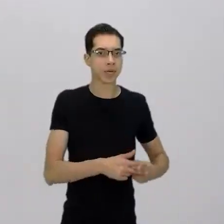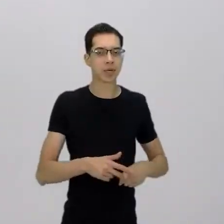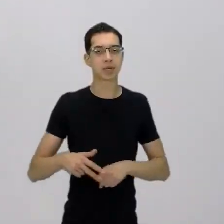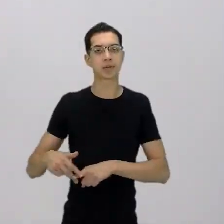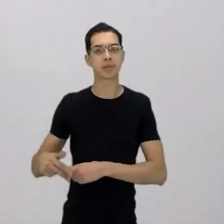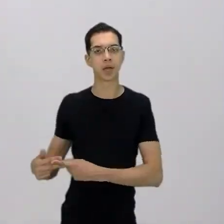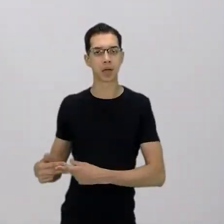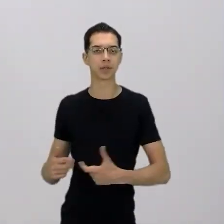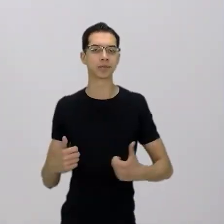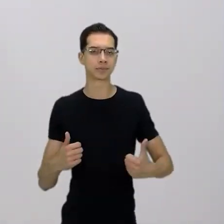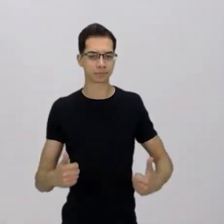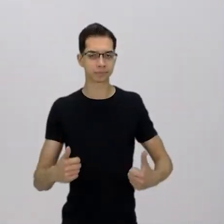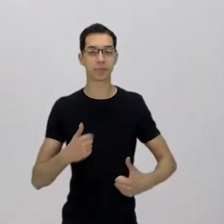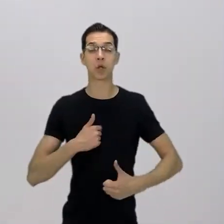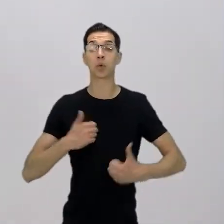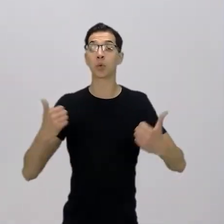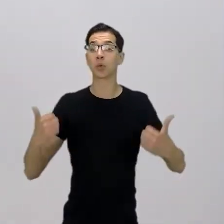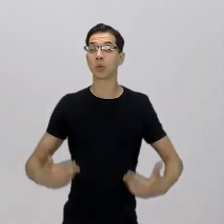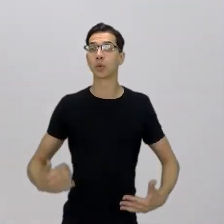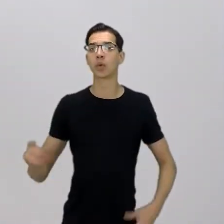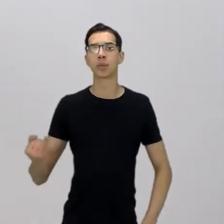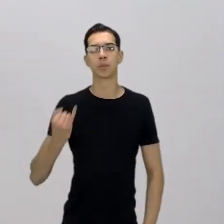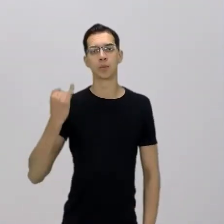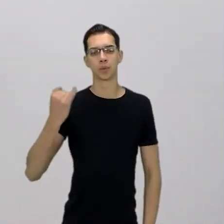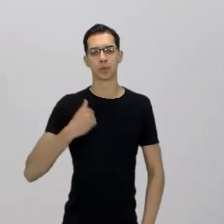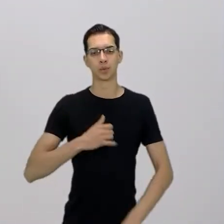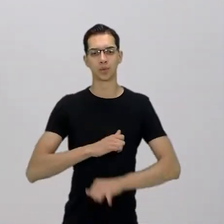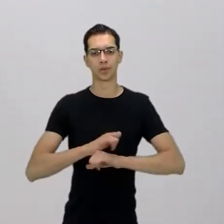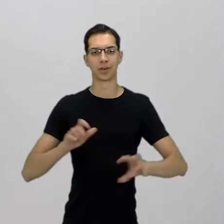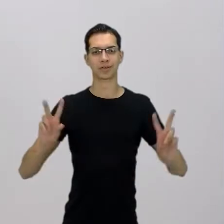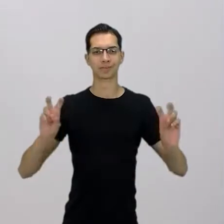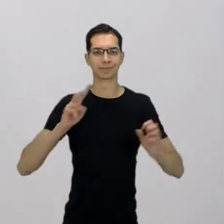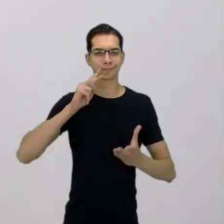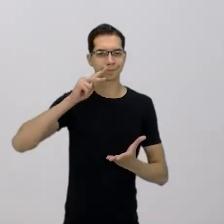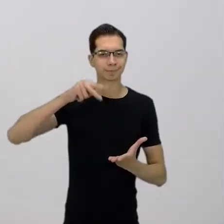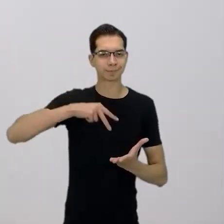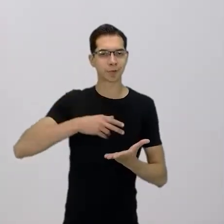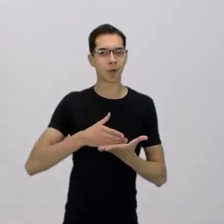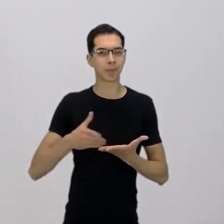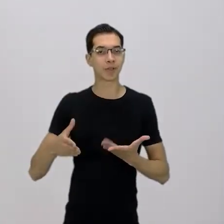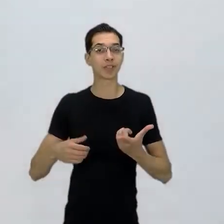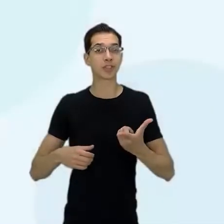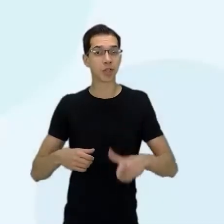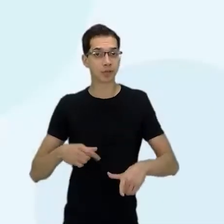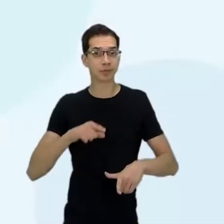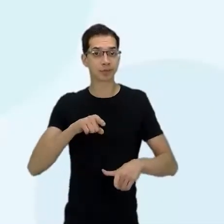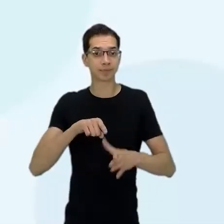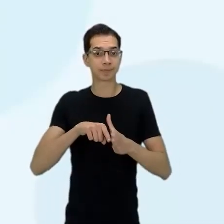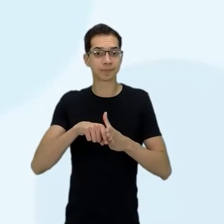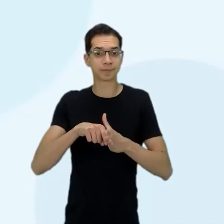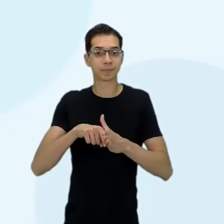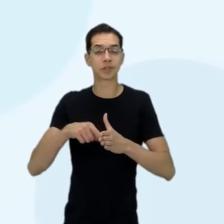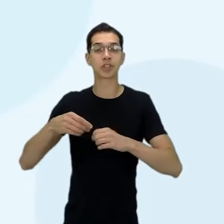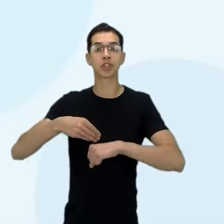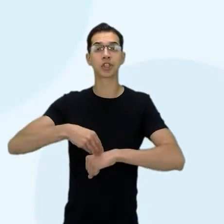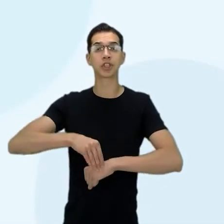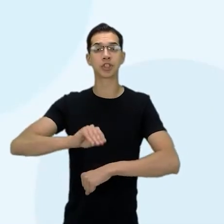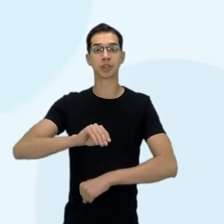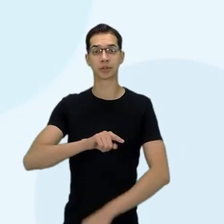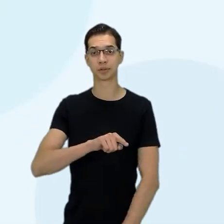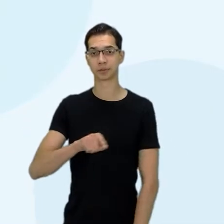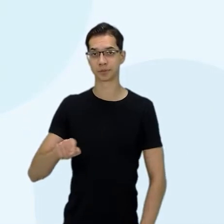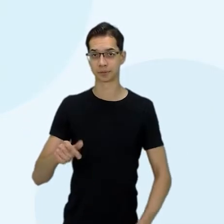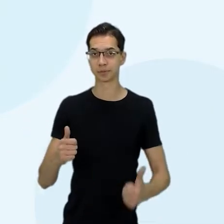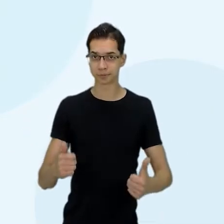ponto importante e tópico de leitura vai aparecer para você de novo aí, pesquisa já uma recomendação para você fazer aí a